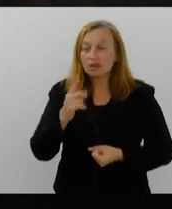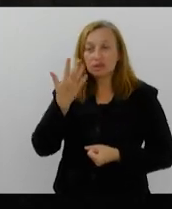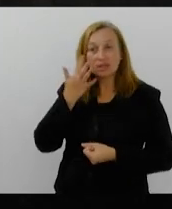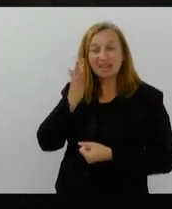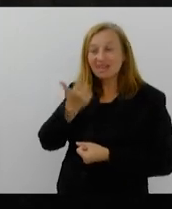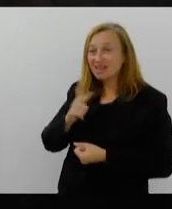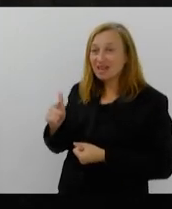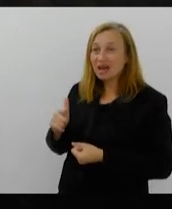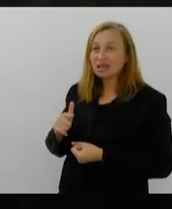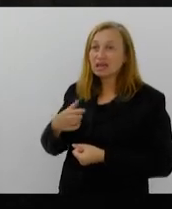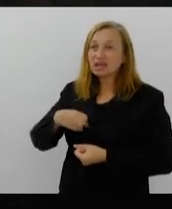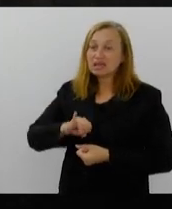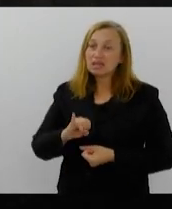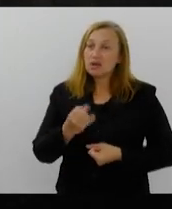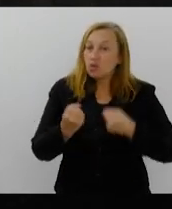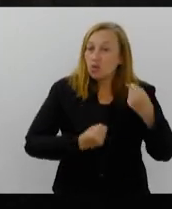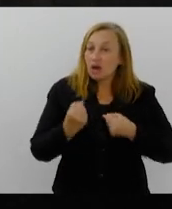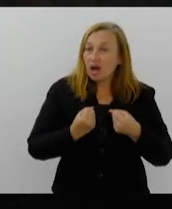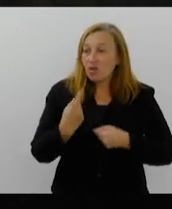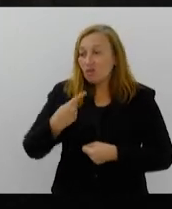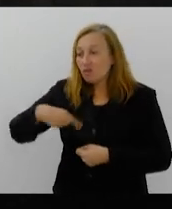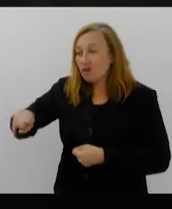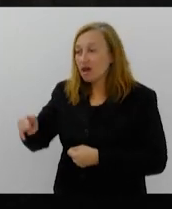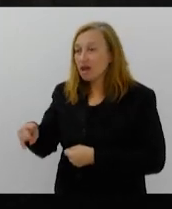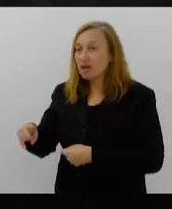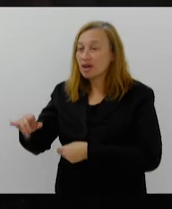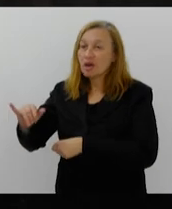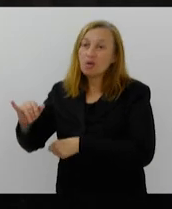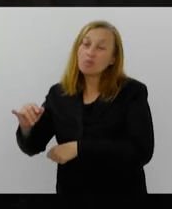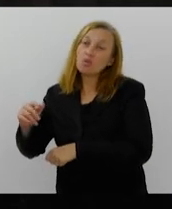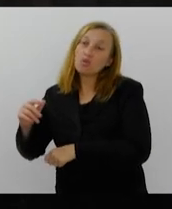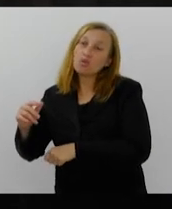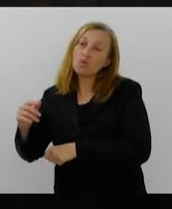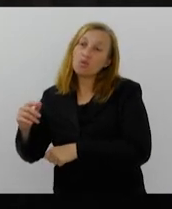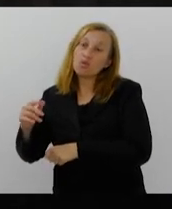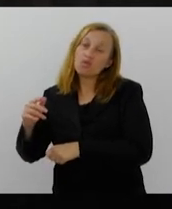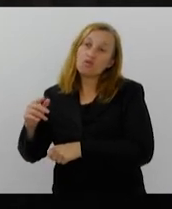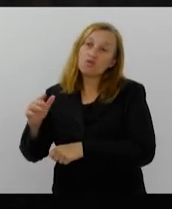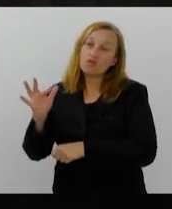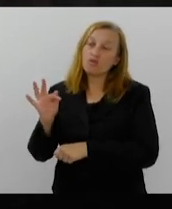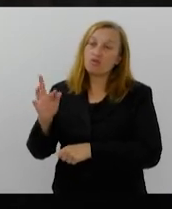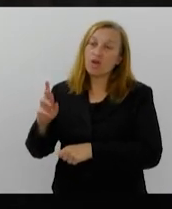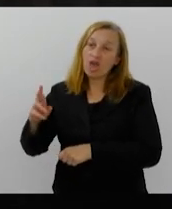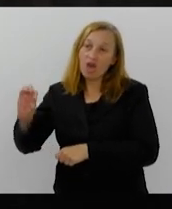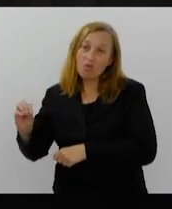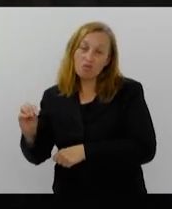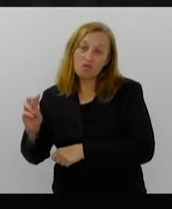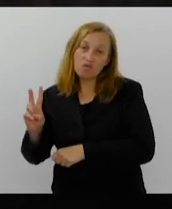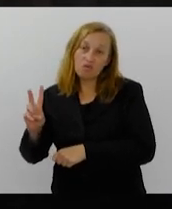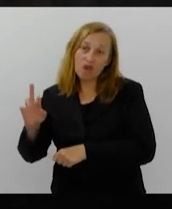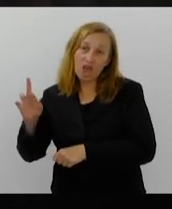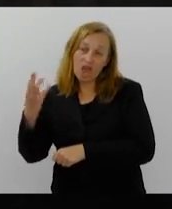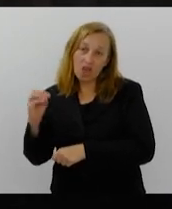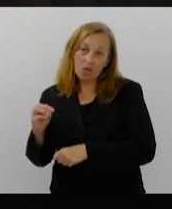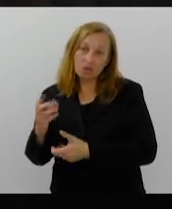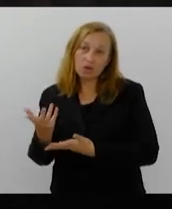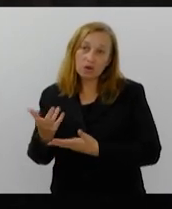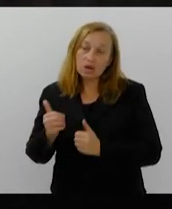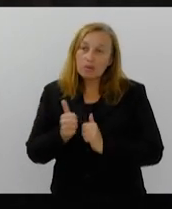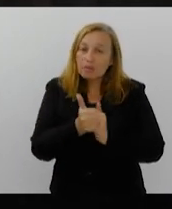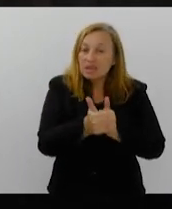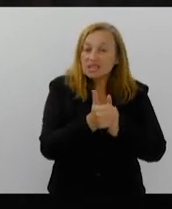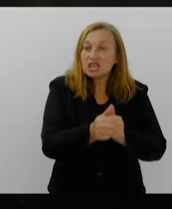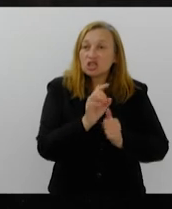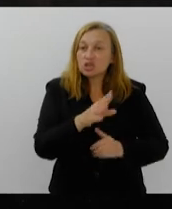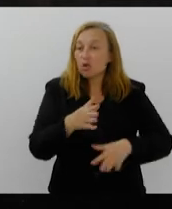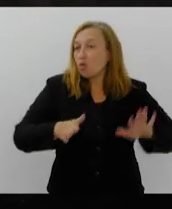roubado é levado para um ferro velho, para desmonte. Não adianta perseguir apenas o ladrão que entra no carro dos outros e leva